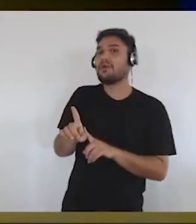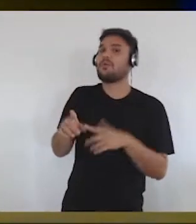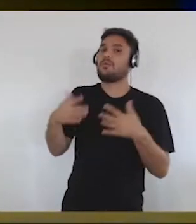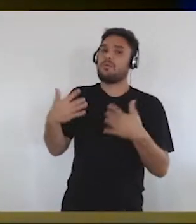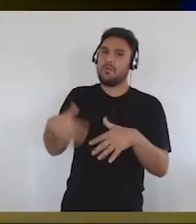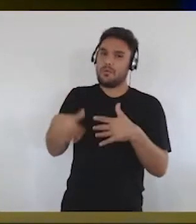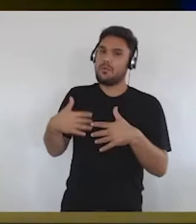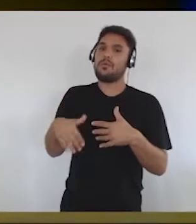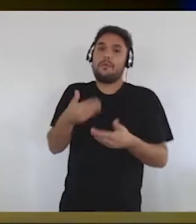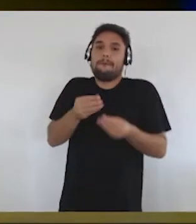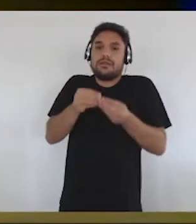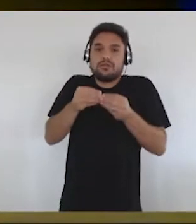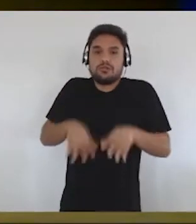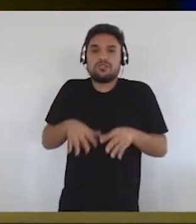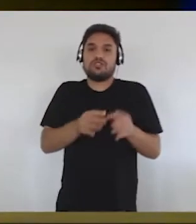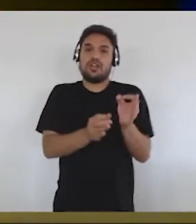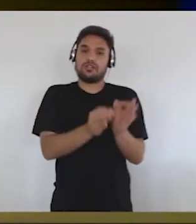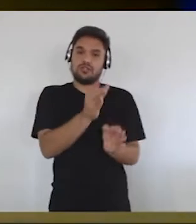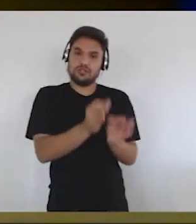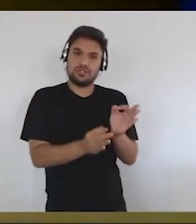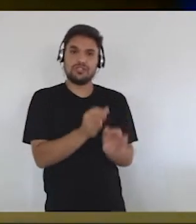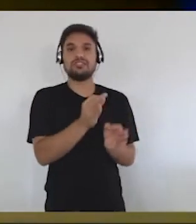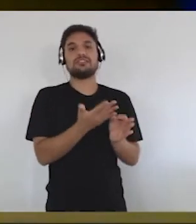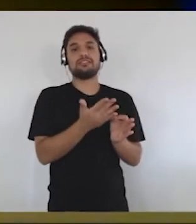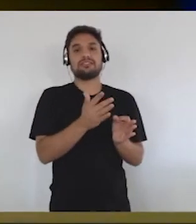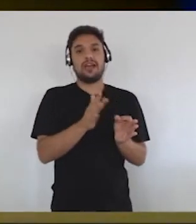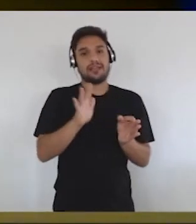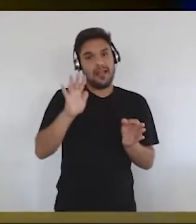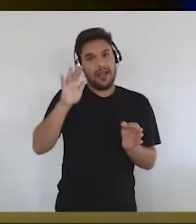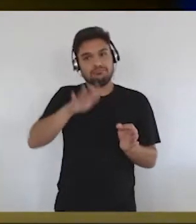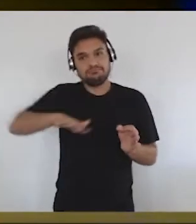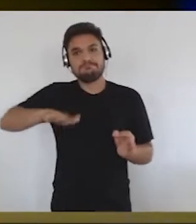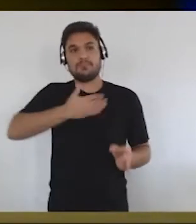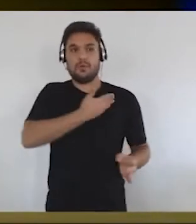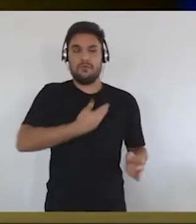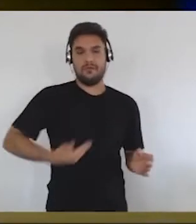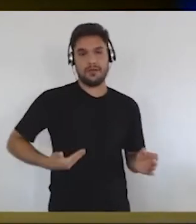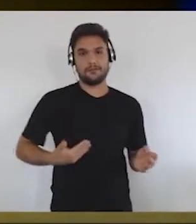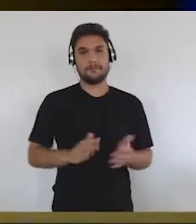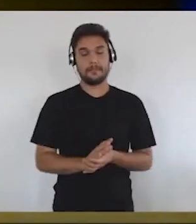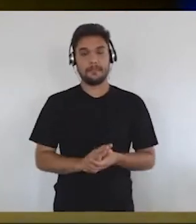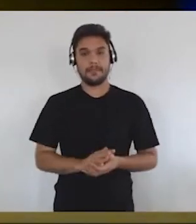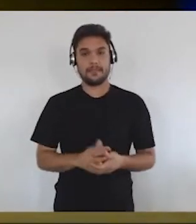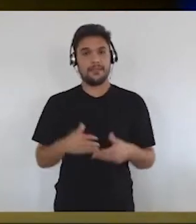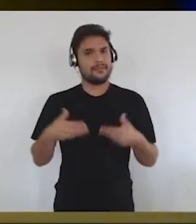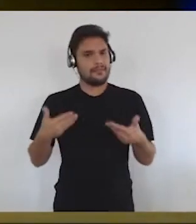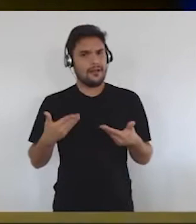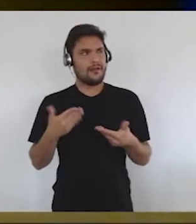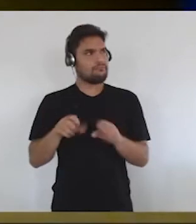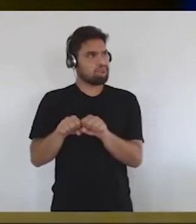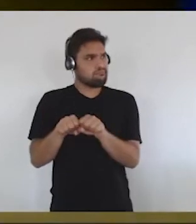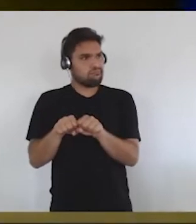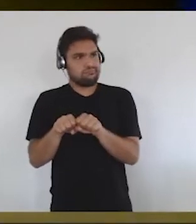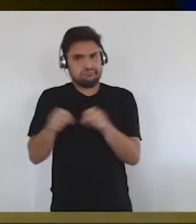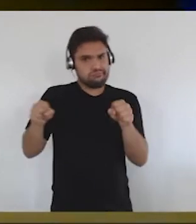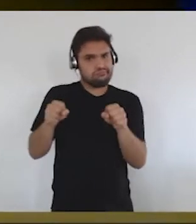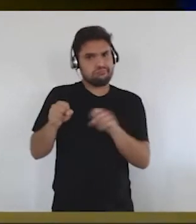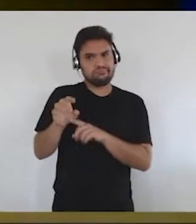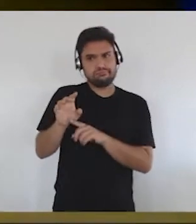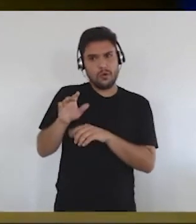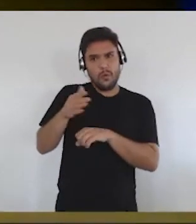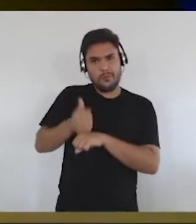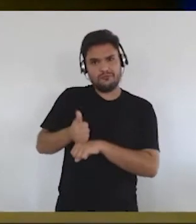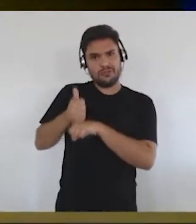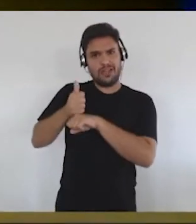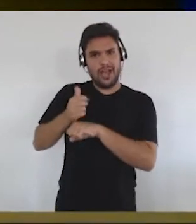à legitimidade e à justiça na decisão do Estado. E quando nós falamos de inviolabilidade do